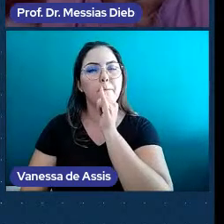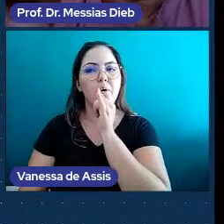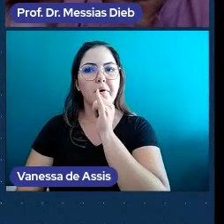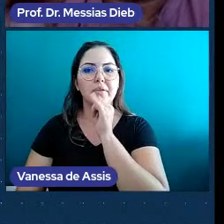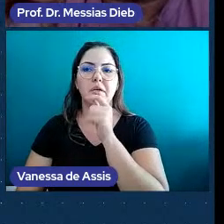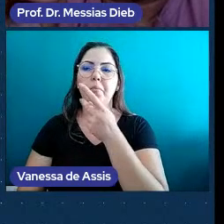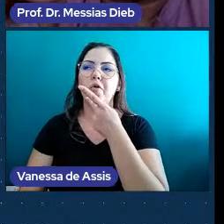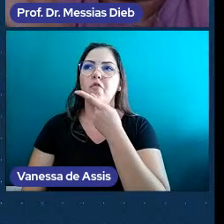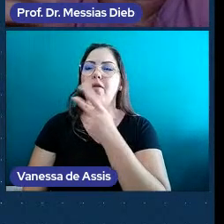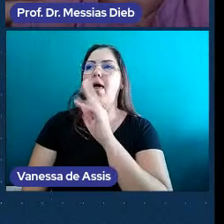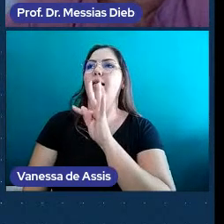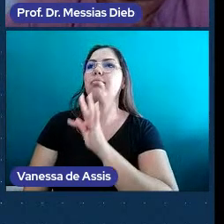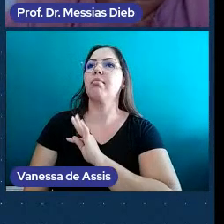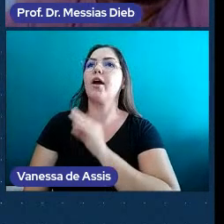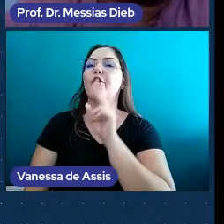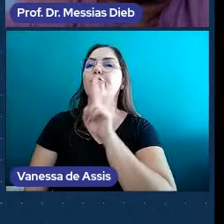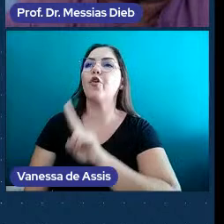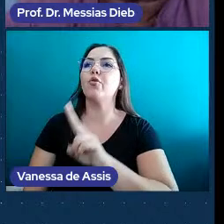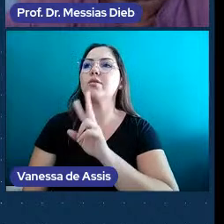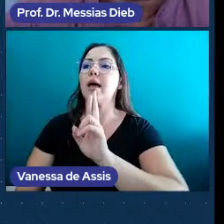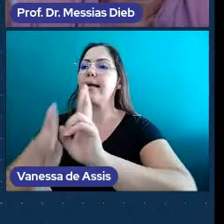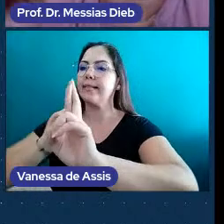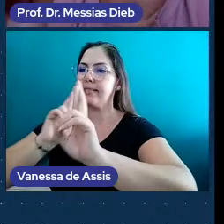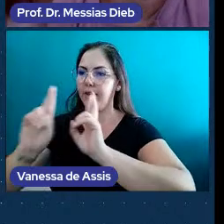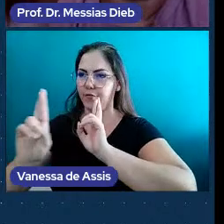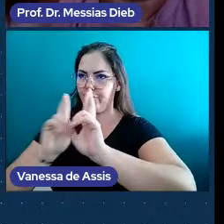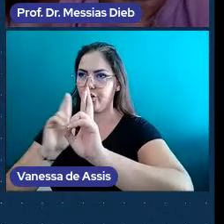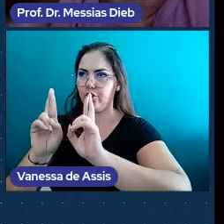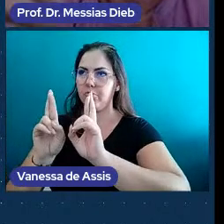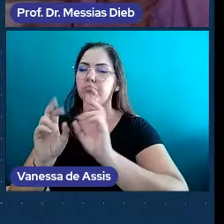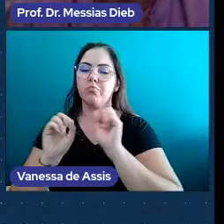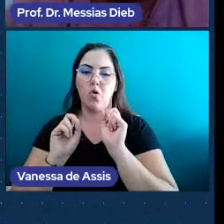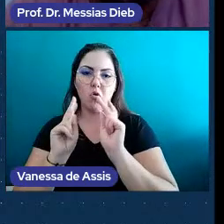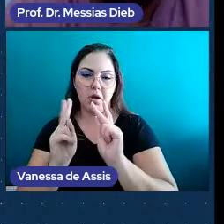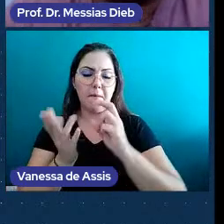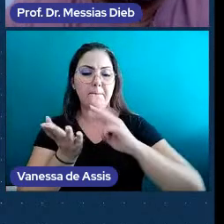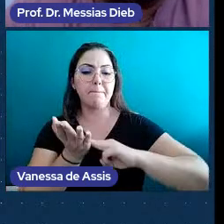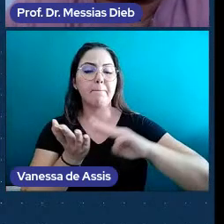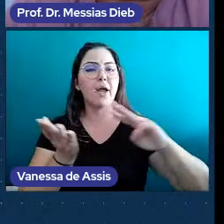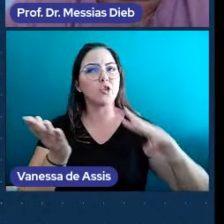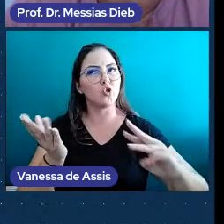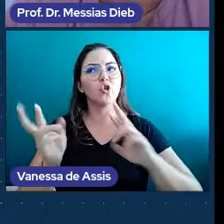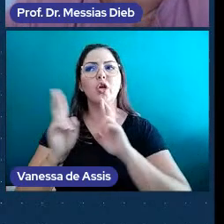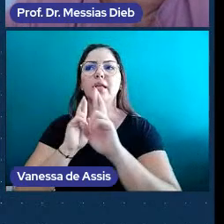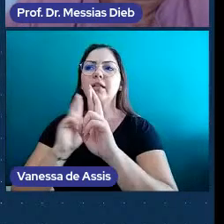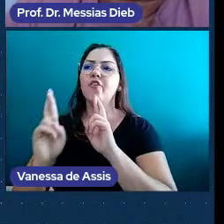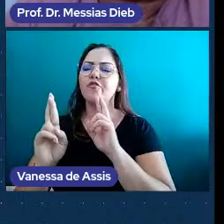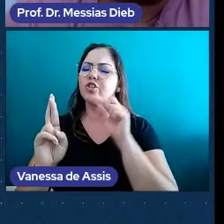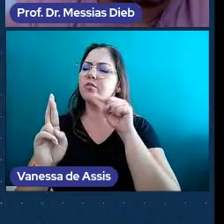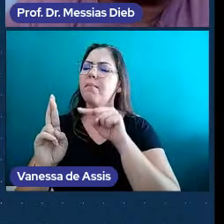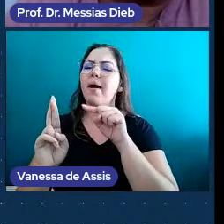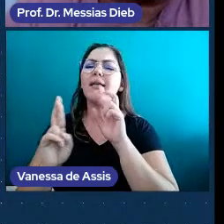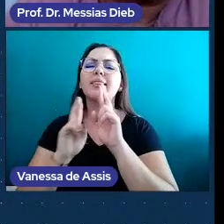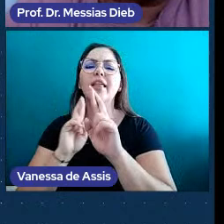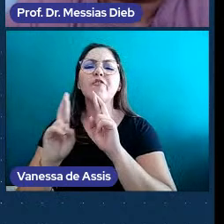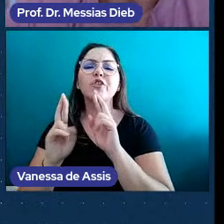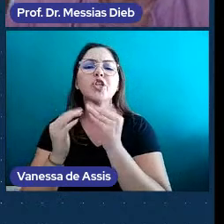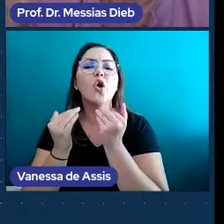metodologia passa por uma entrevista. Mas qual é o tipo de entrevista que você vai